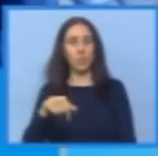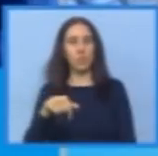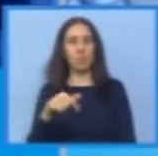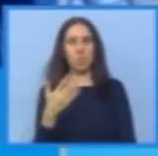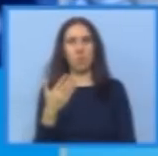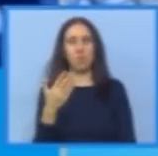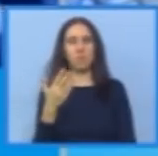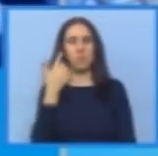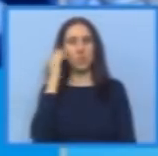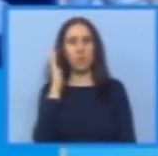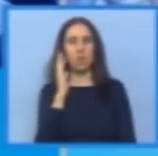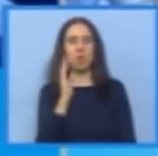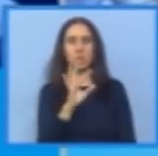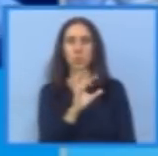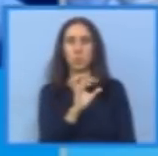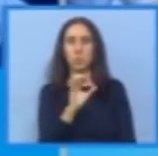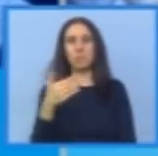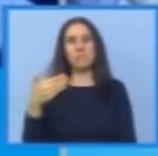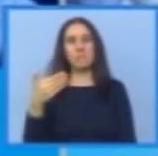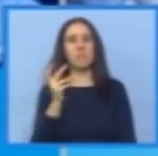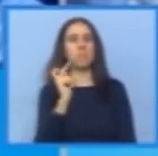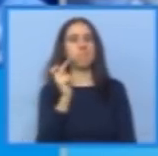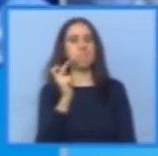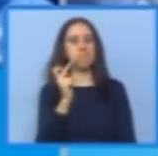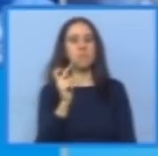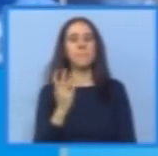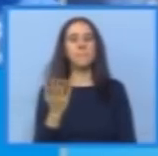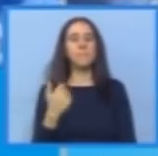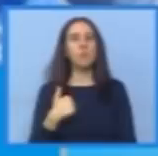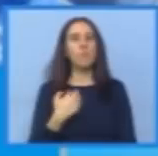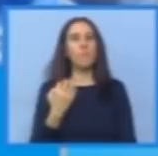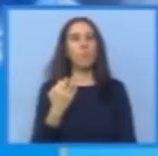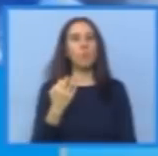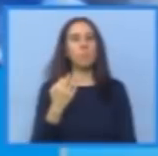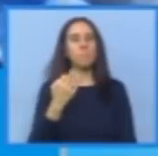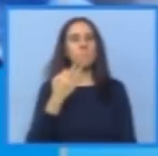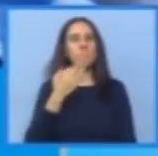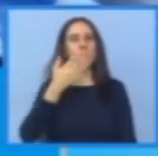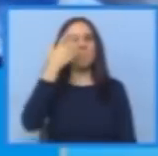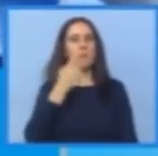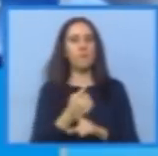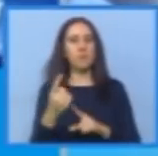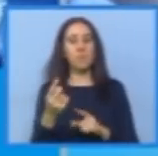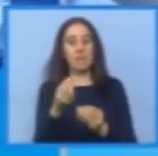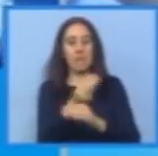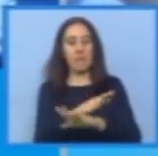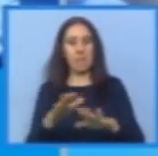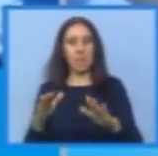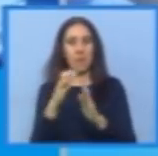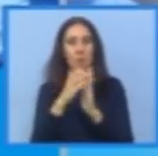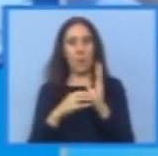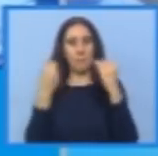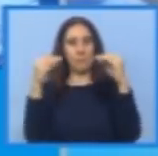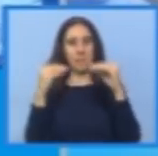faz agora uns 18, 17 anos, que houve uma vez que eu homilia para as crianças, era o ano B, peguei